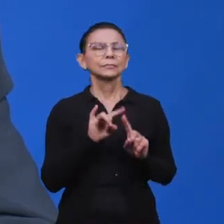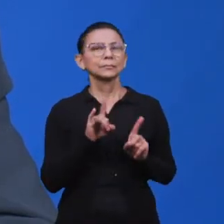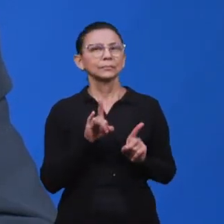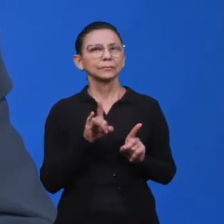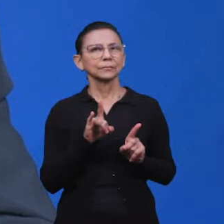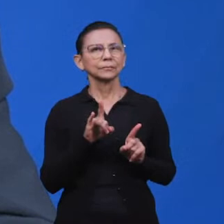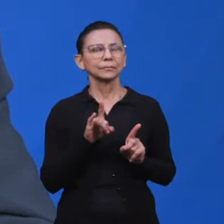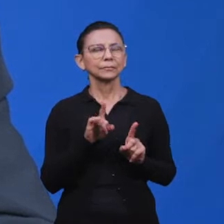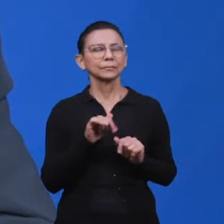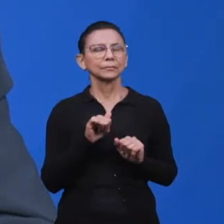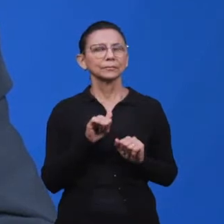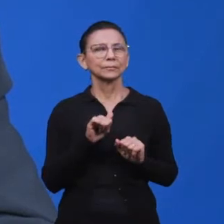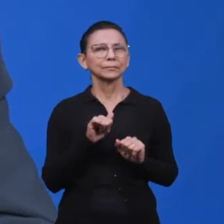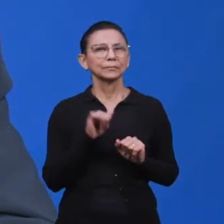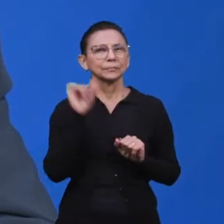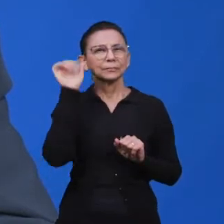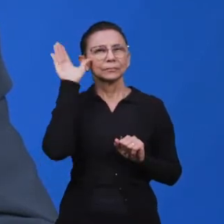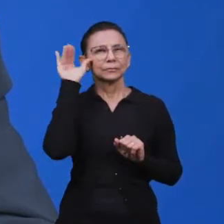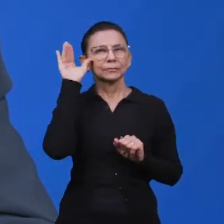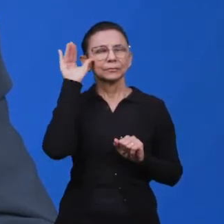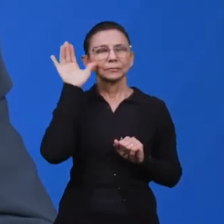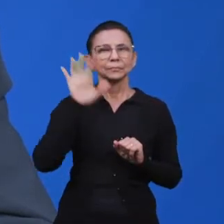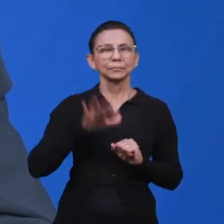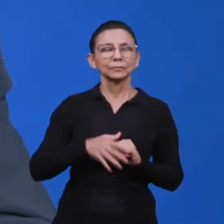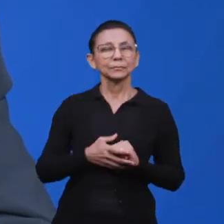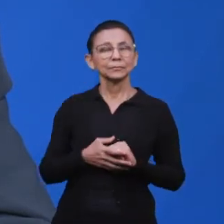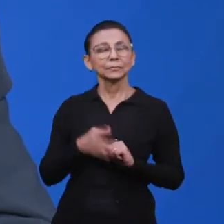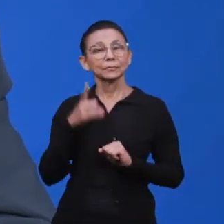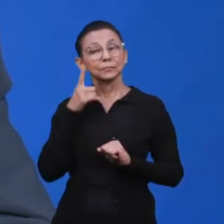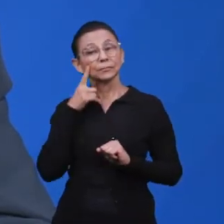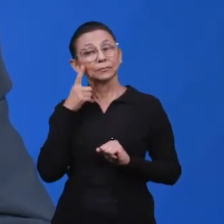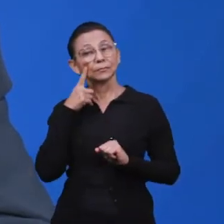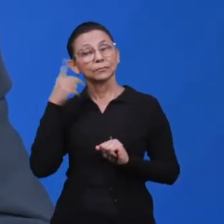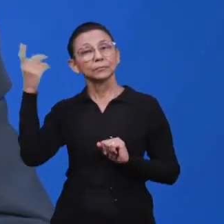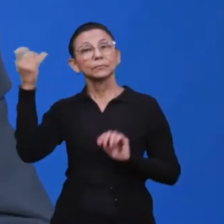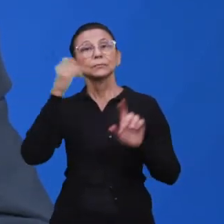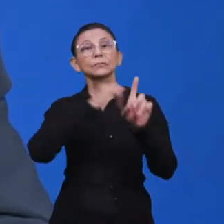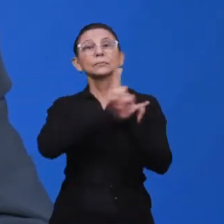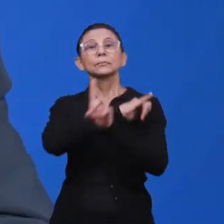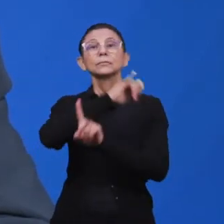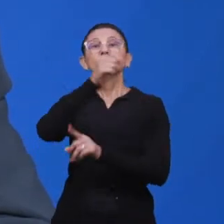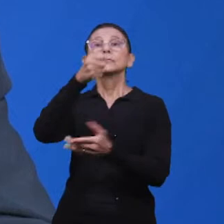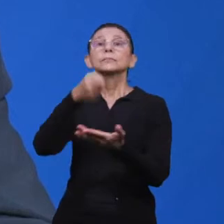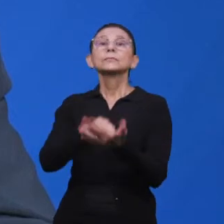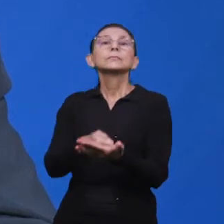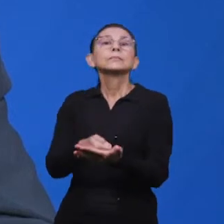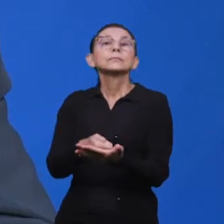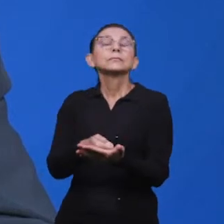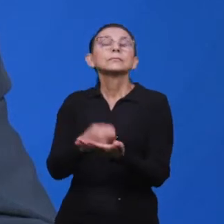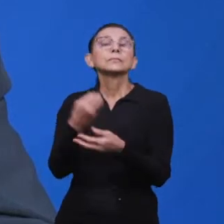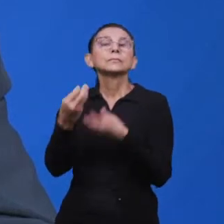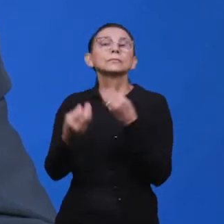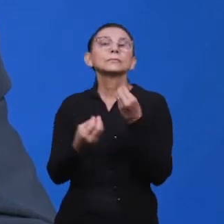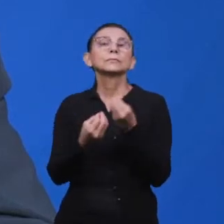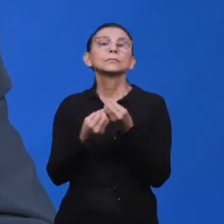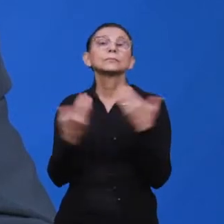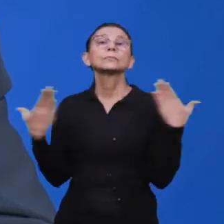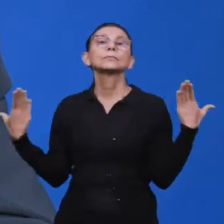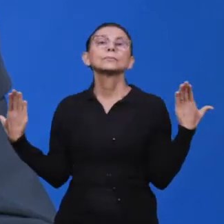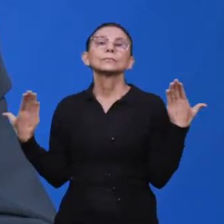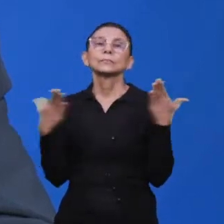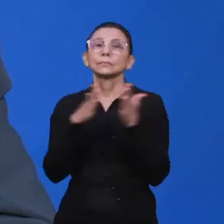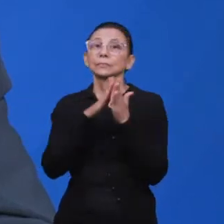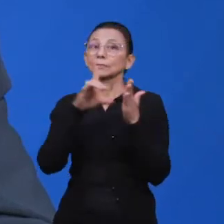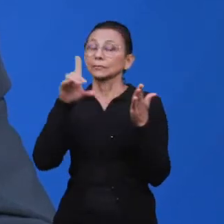nessa resposta é que, profeticamente, como isso se cumpre, né? Nas nossas vidas, a palavra,